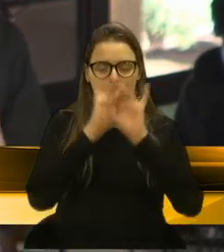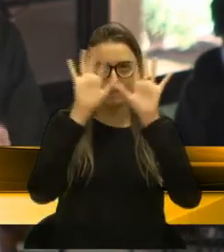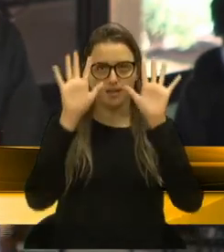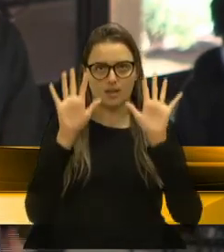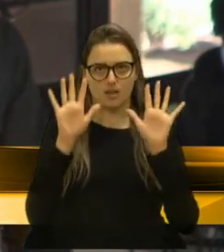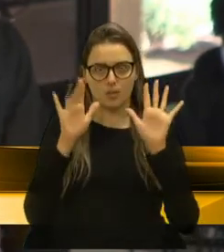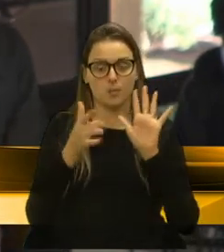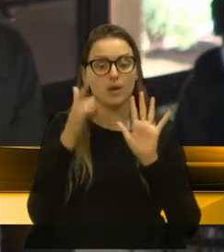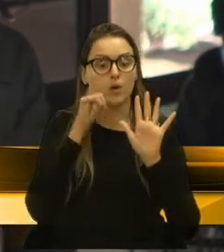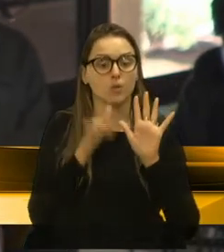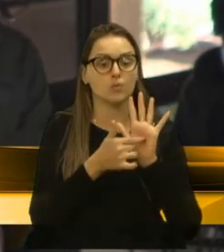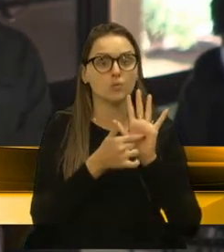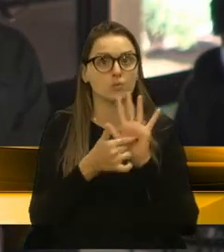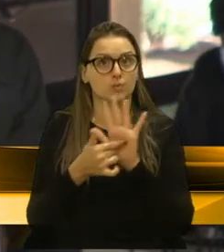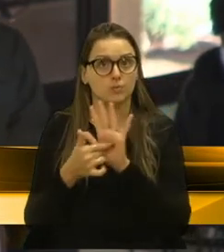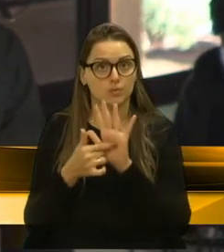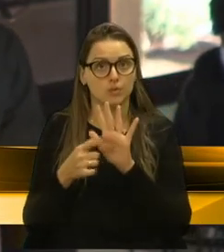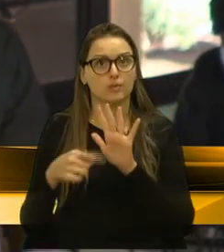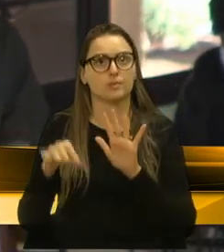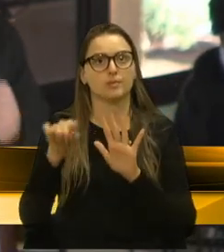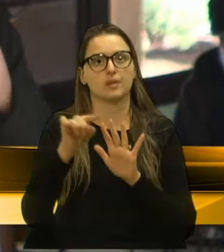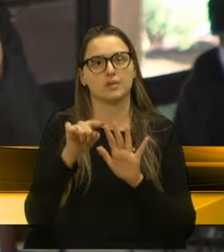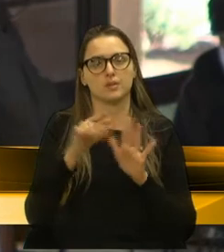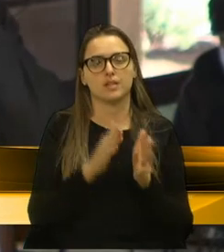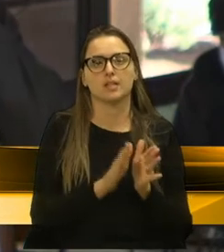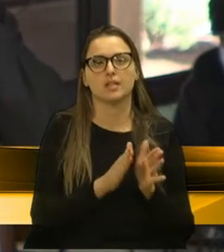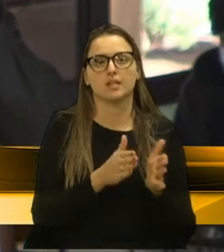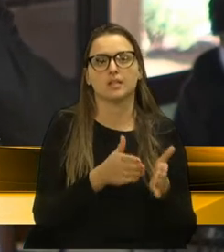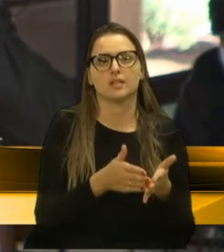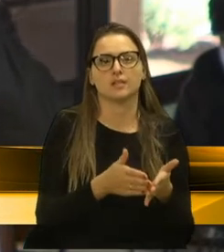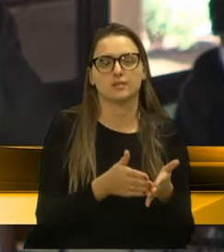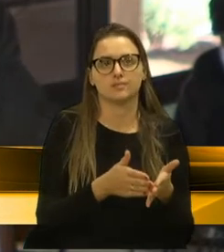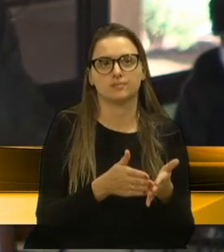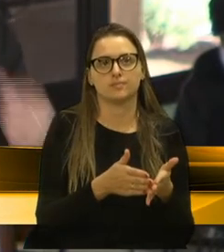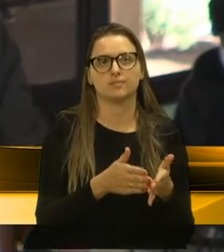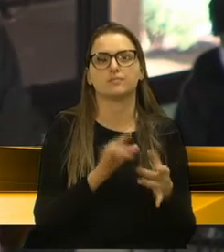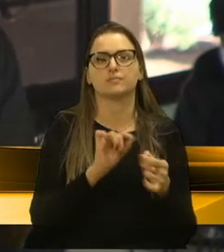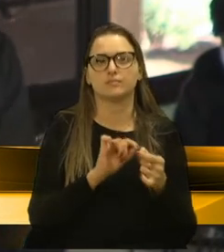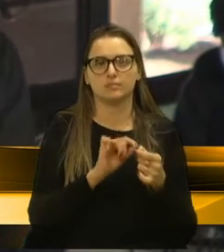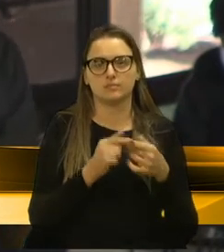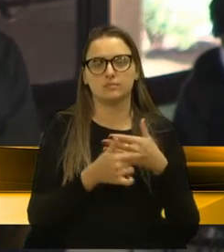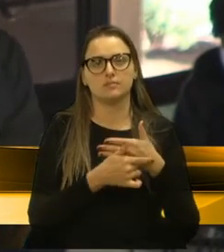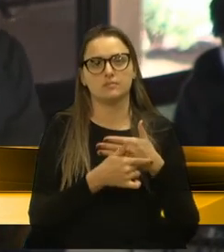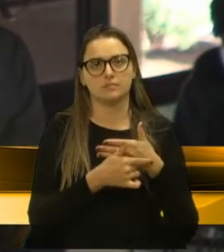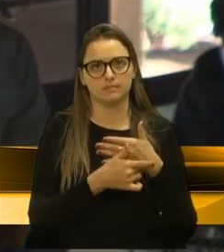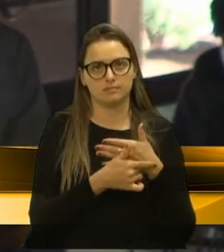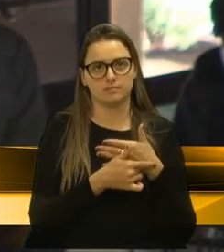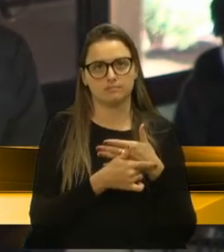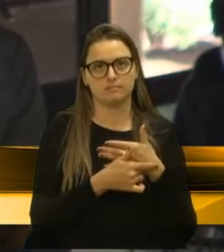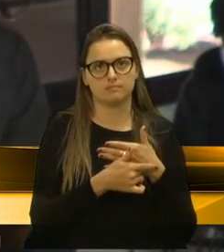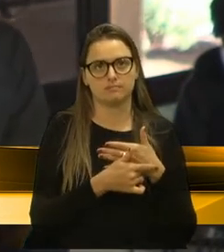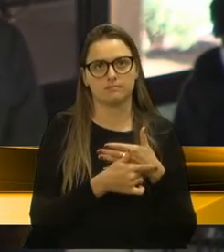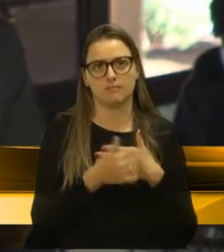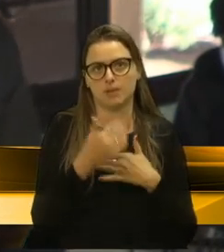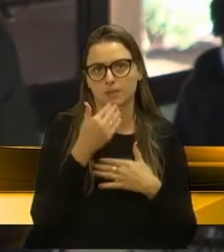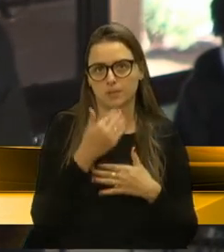para mostrar que a comissão está fazendo o seu papel em